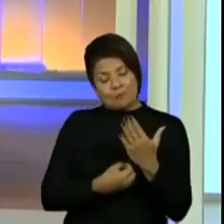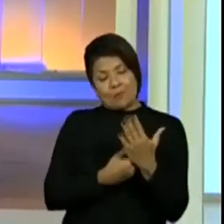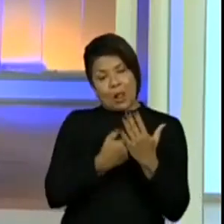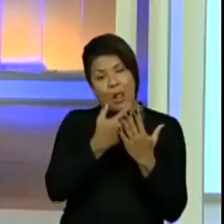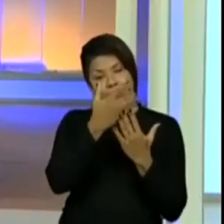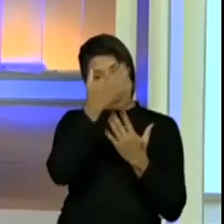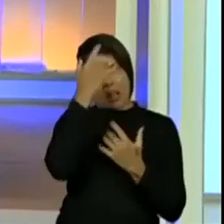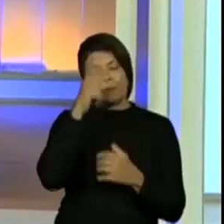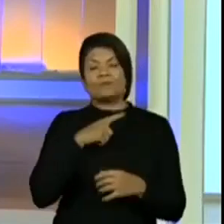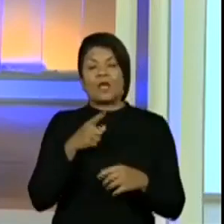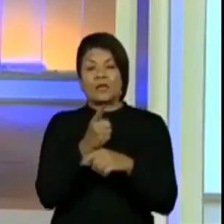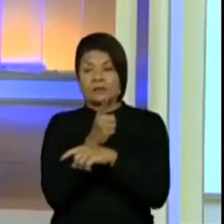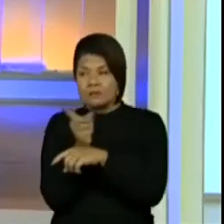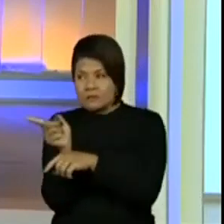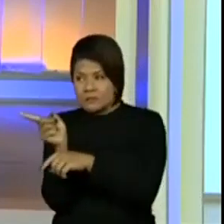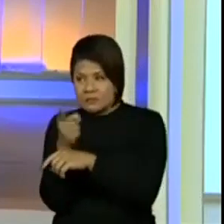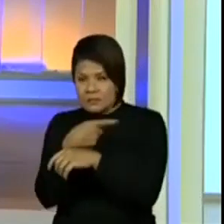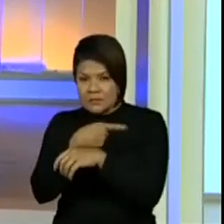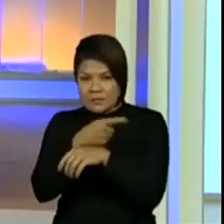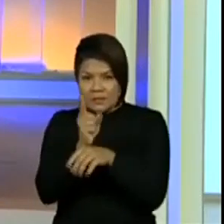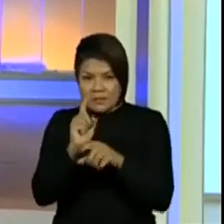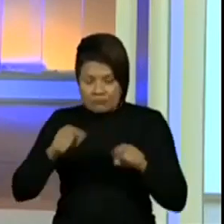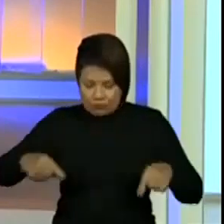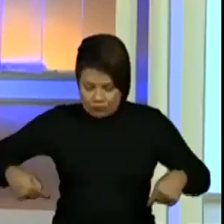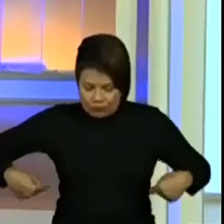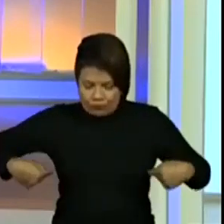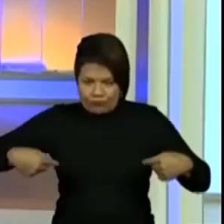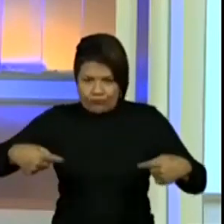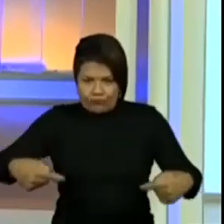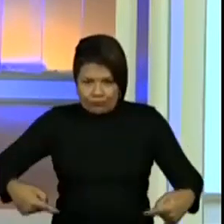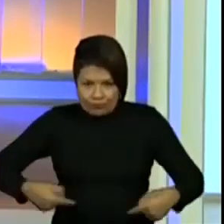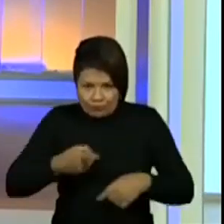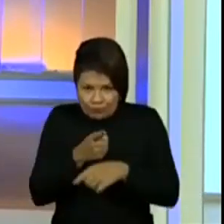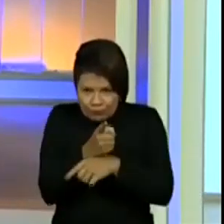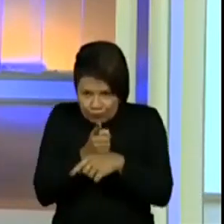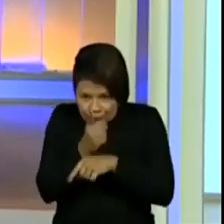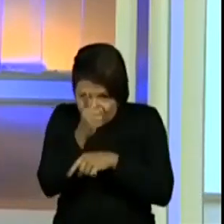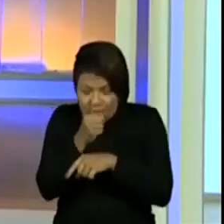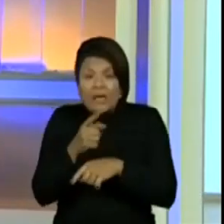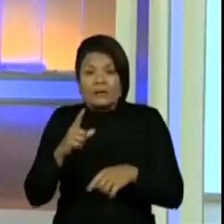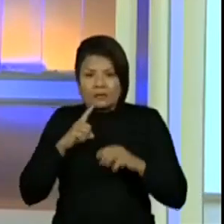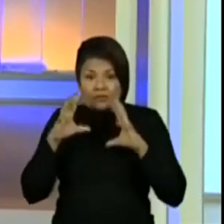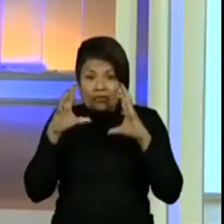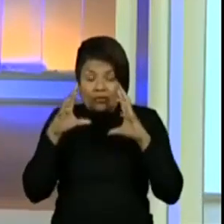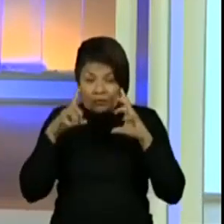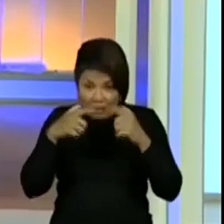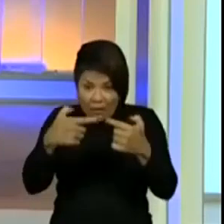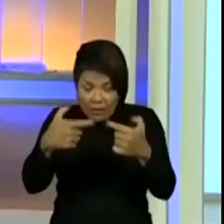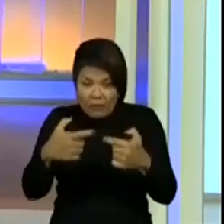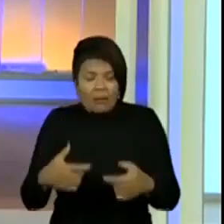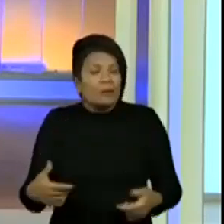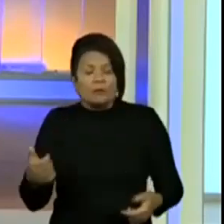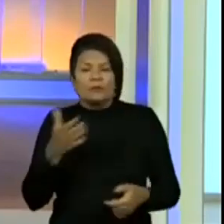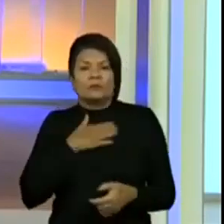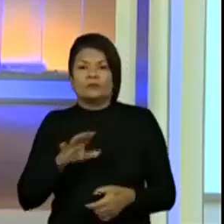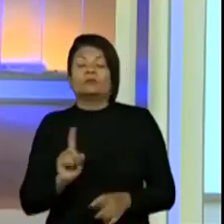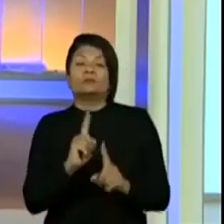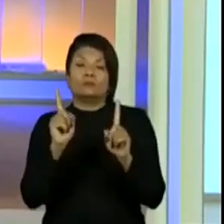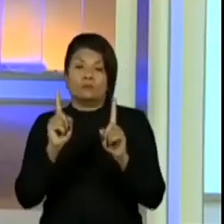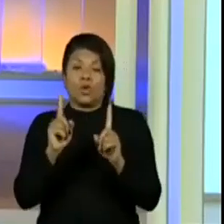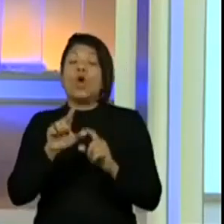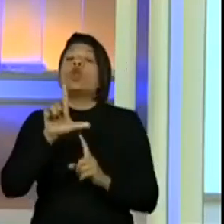guerra e um negócio aqui que eu não gostaria de pronunciar. Lucas e Pedro,